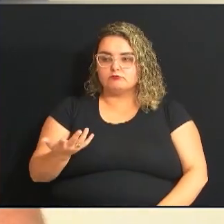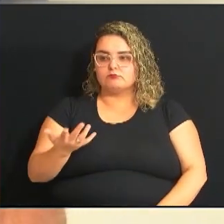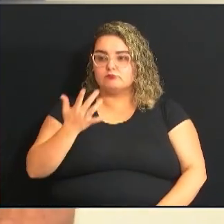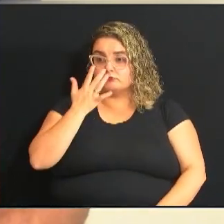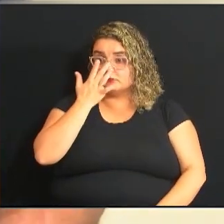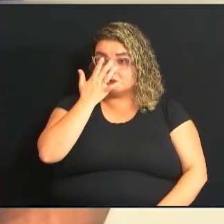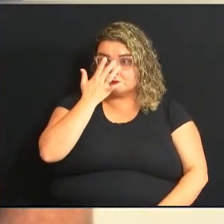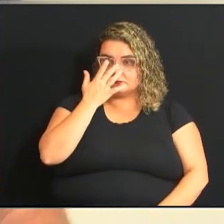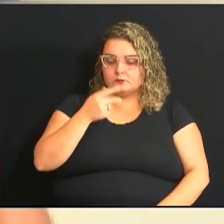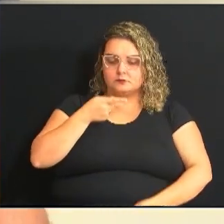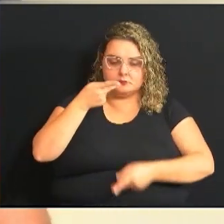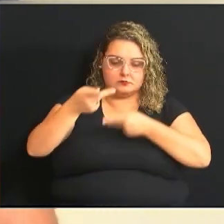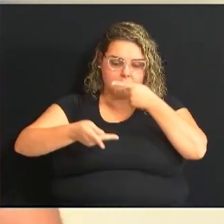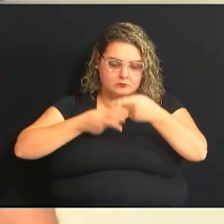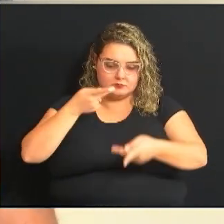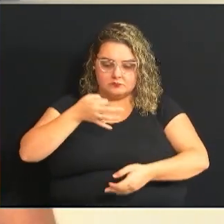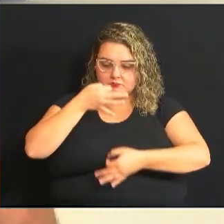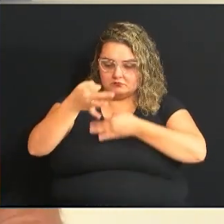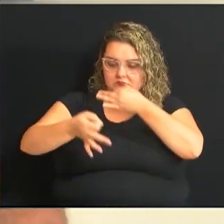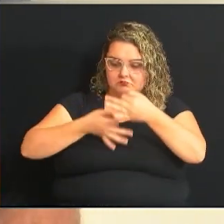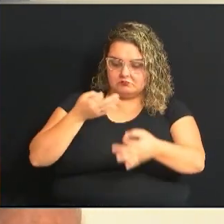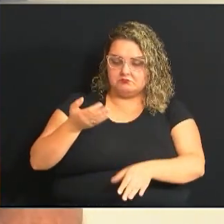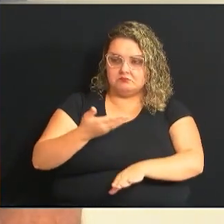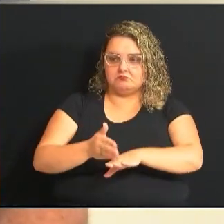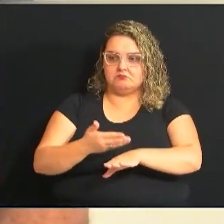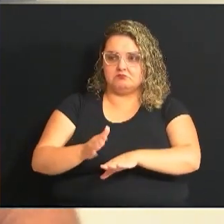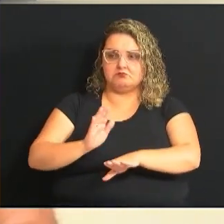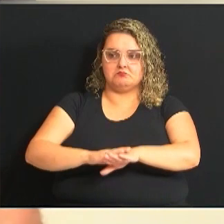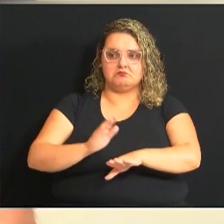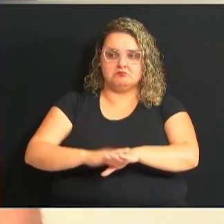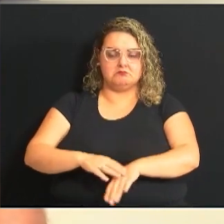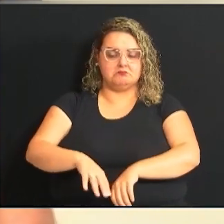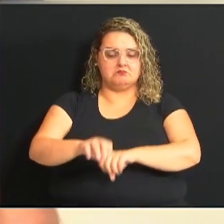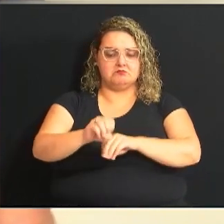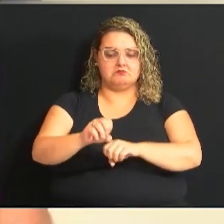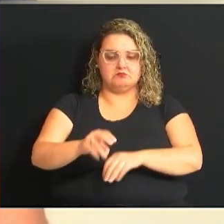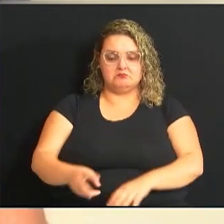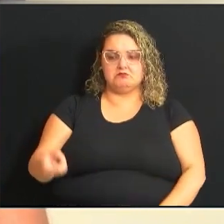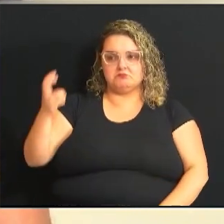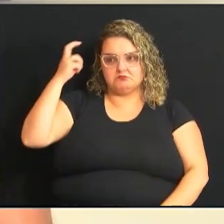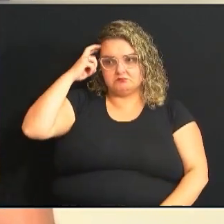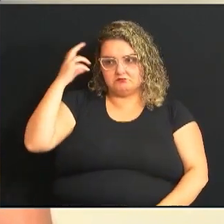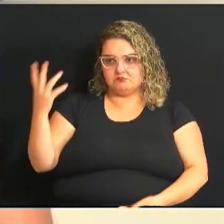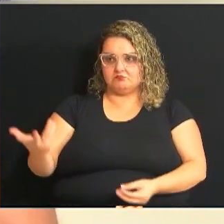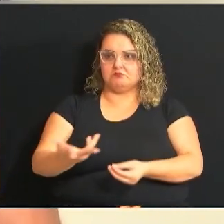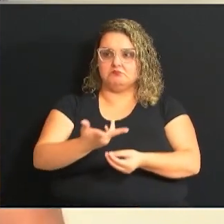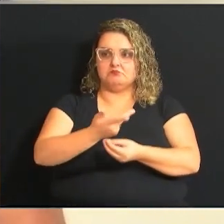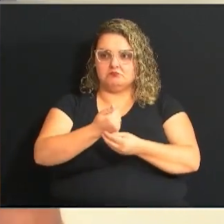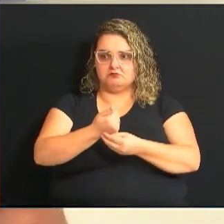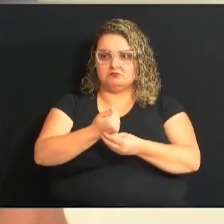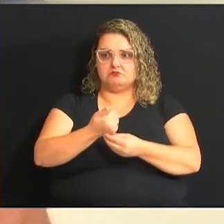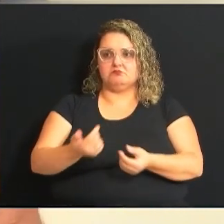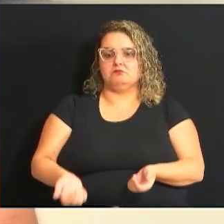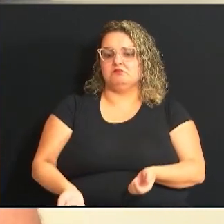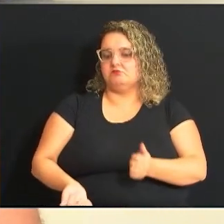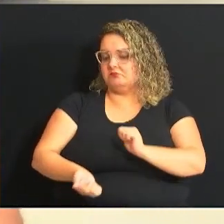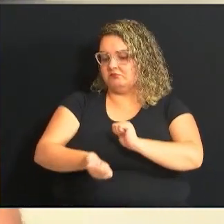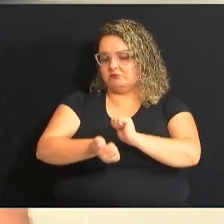a discursos e práticas educacionais, culturais,